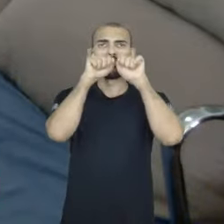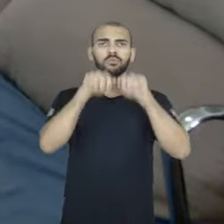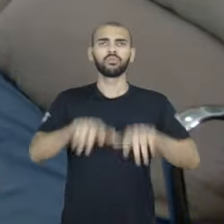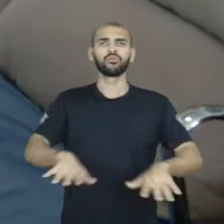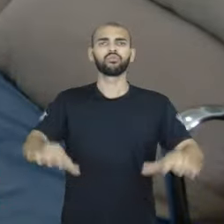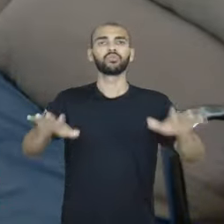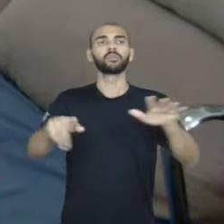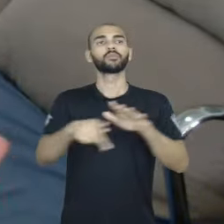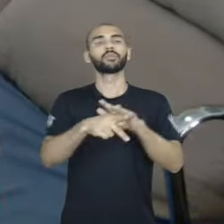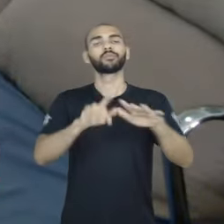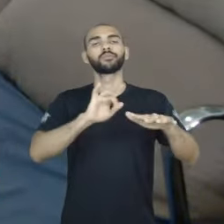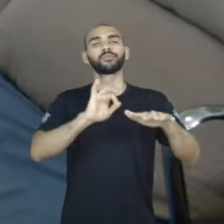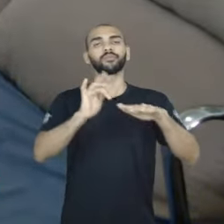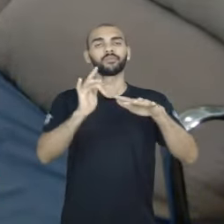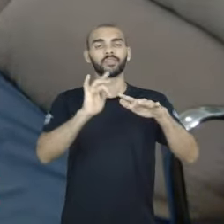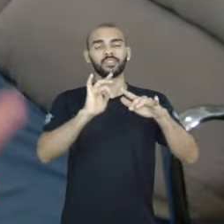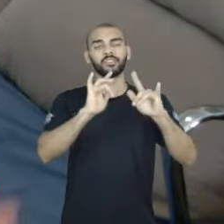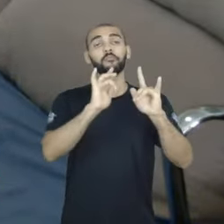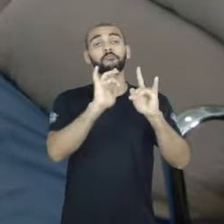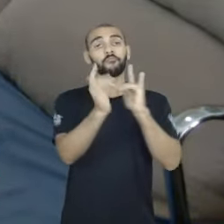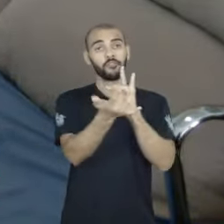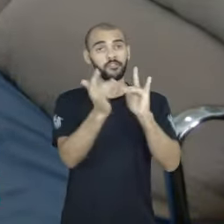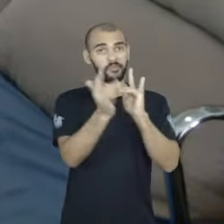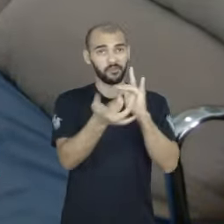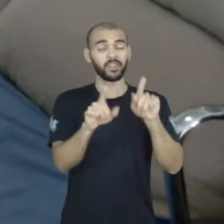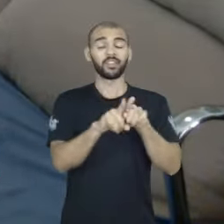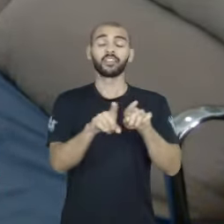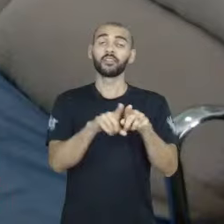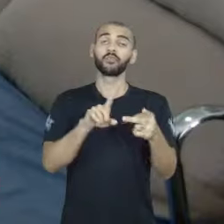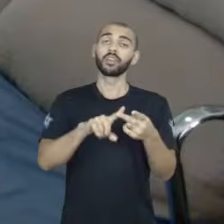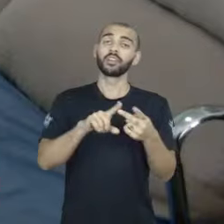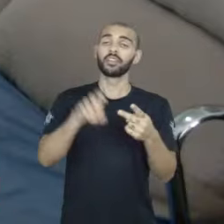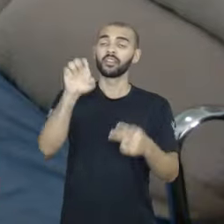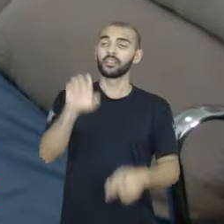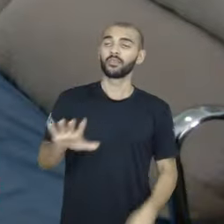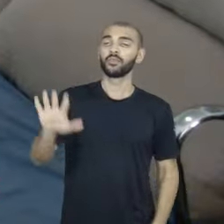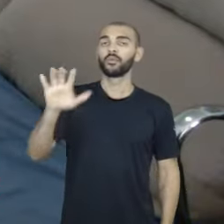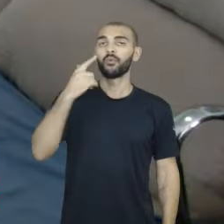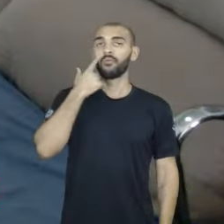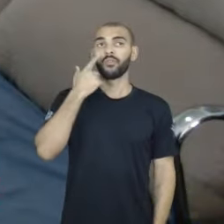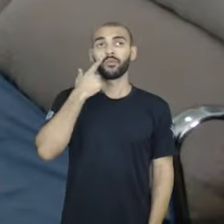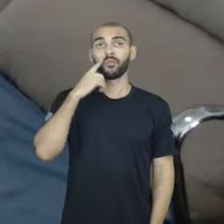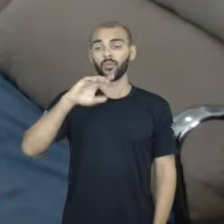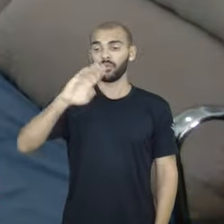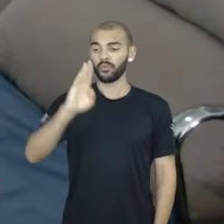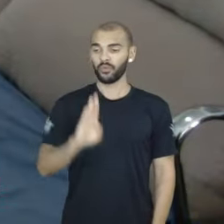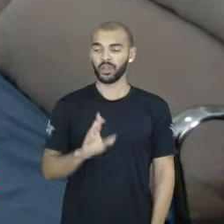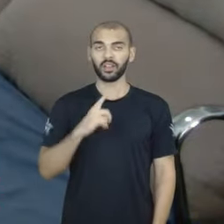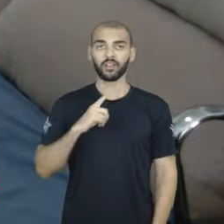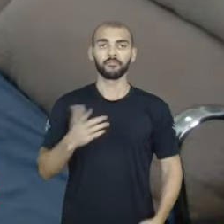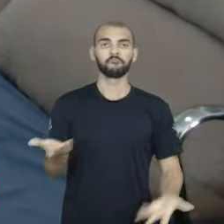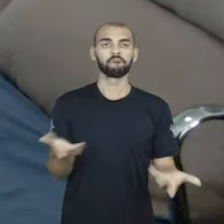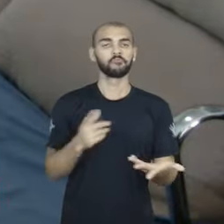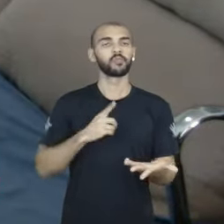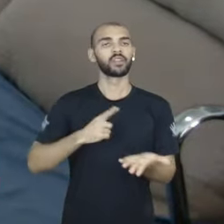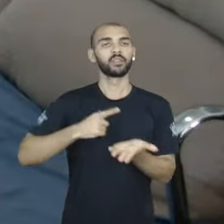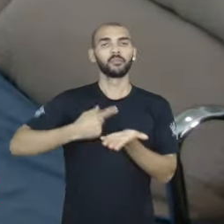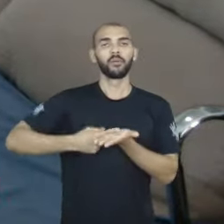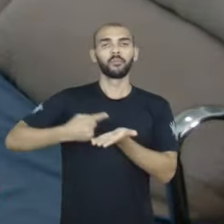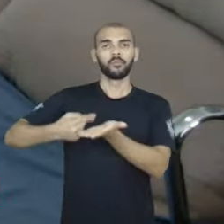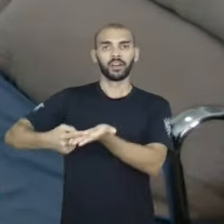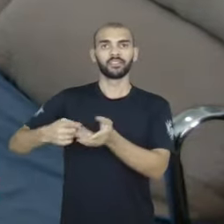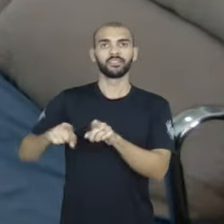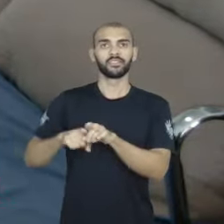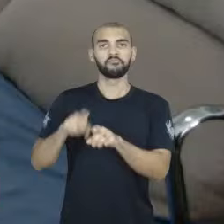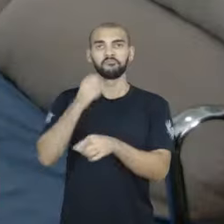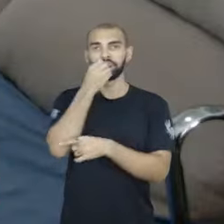imprensa na França e no resto da Europa, e mostra que o Brasil tem muito a ganhar com essas agendas bilaterais,